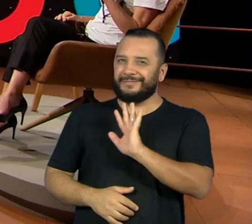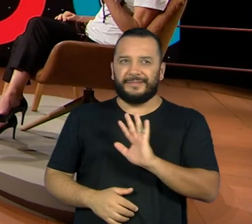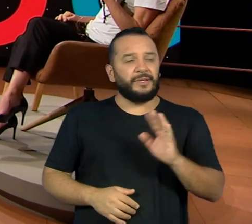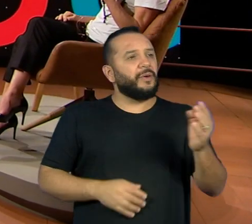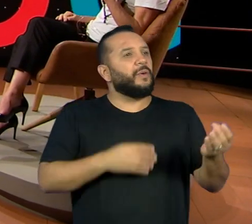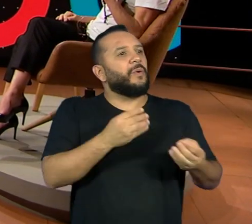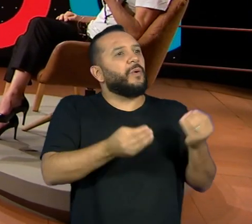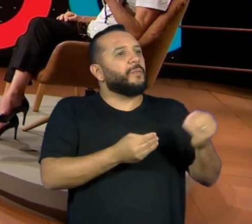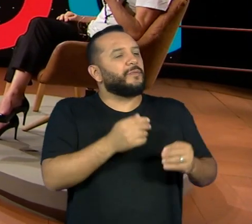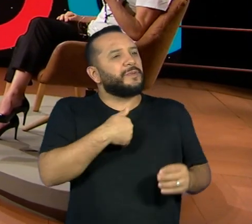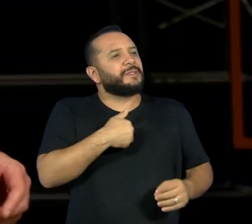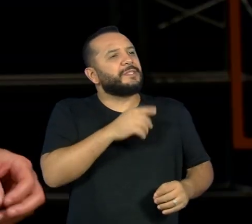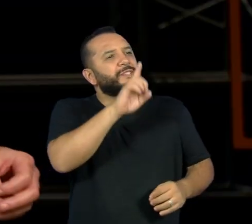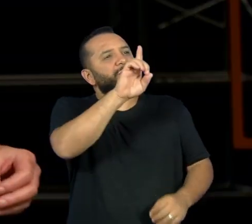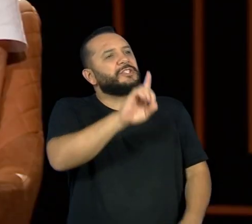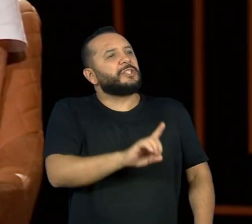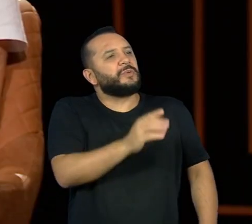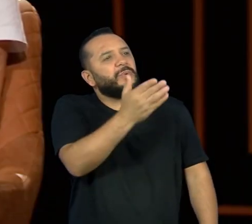isso dirigindo?